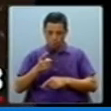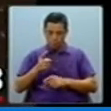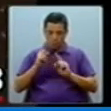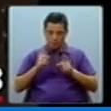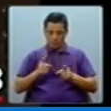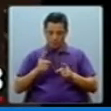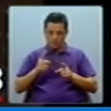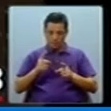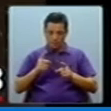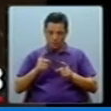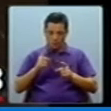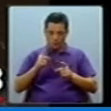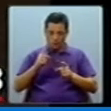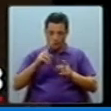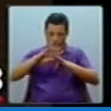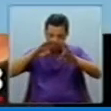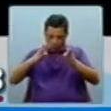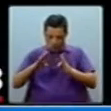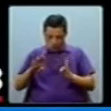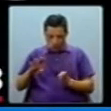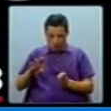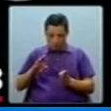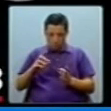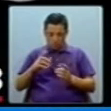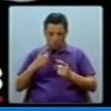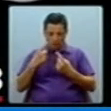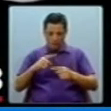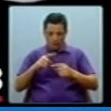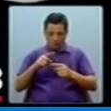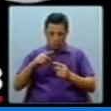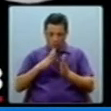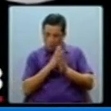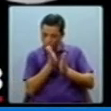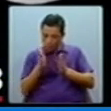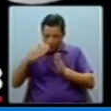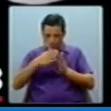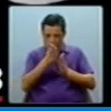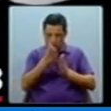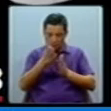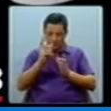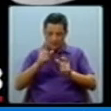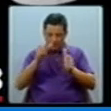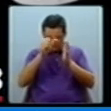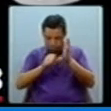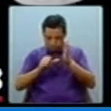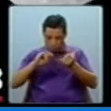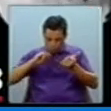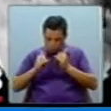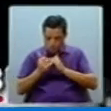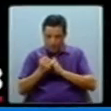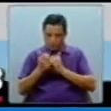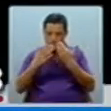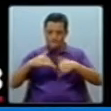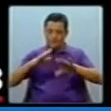extremamente deformável, é maleável. E, portanto, se nós acreditarmos que aqueles riscos eram de crateras de impacto, é capaz de não ser bem